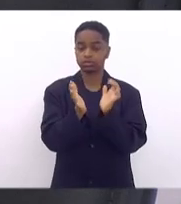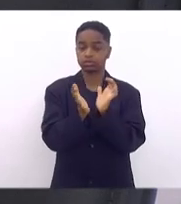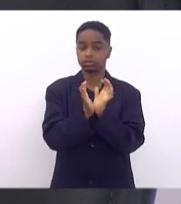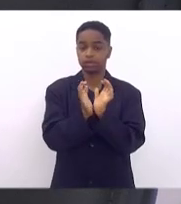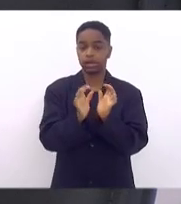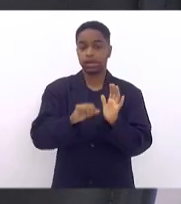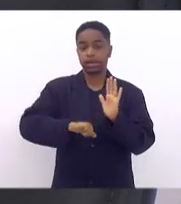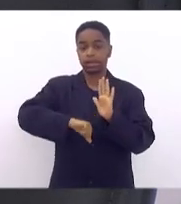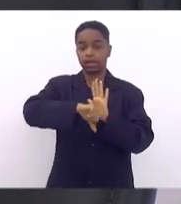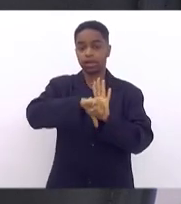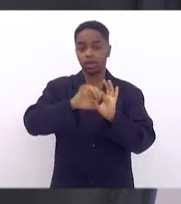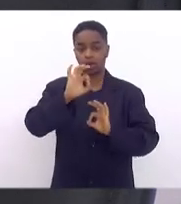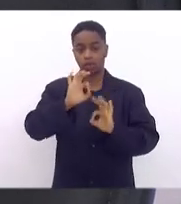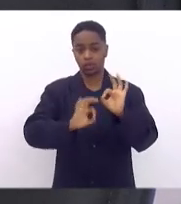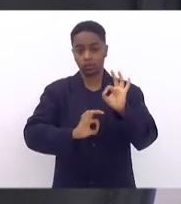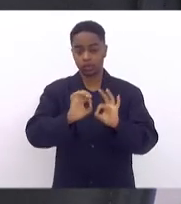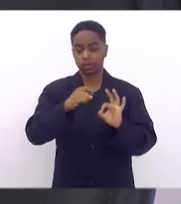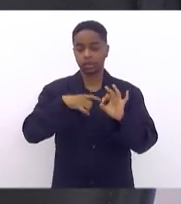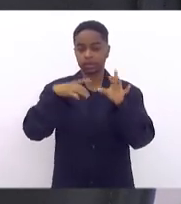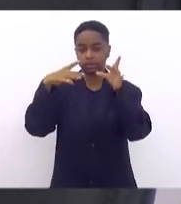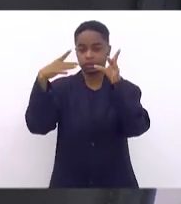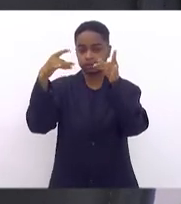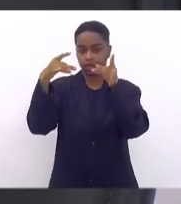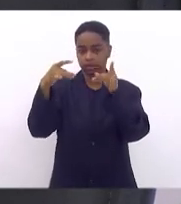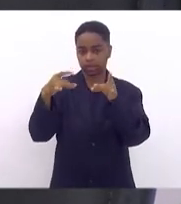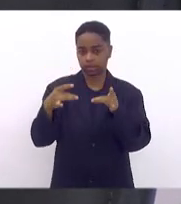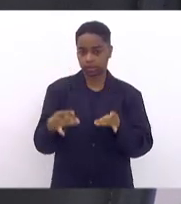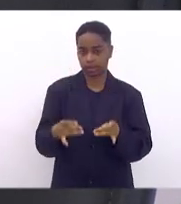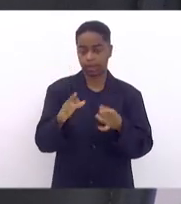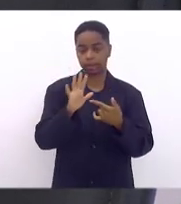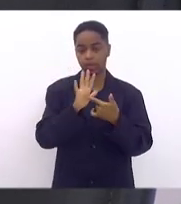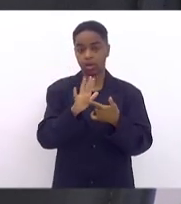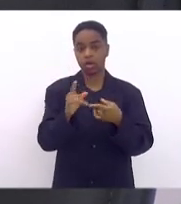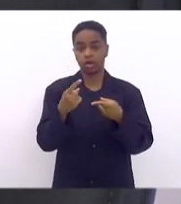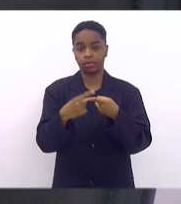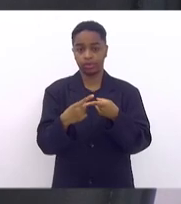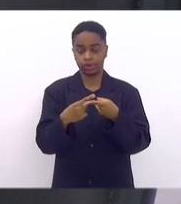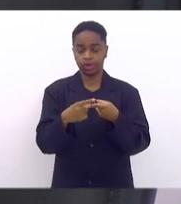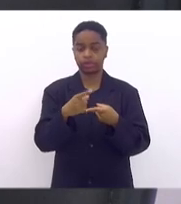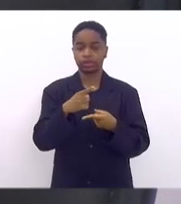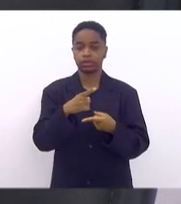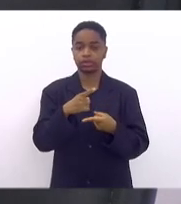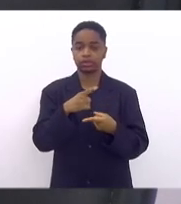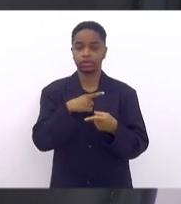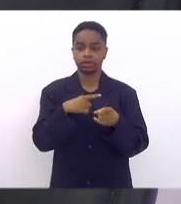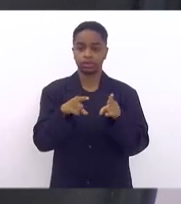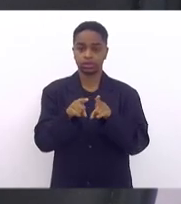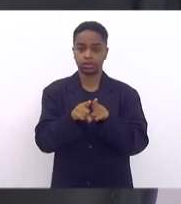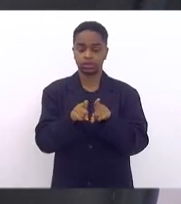criminosa, ela é muito detalhada, que você tem, inclusive, pelo tema que pegou até